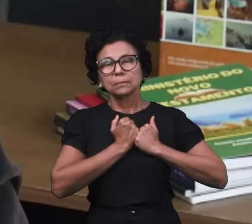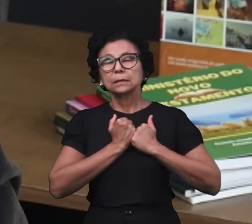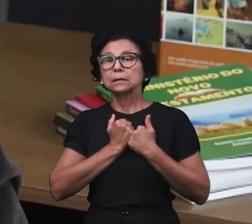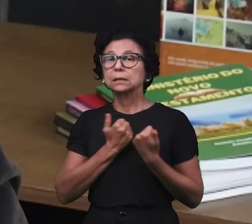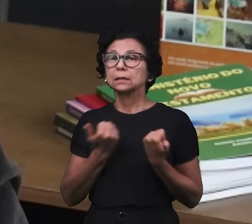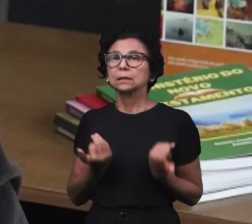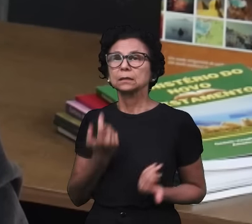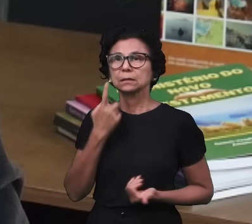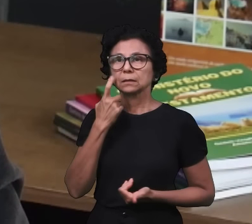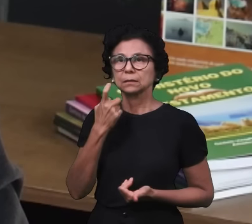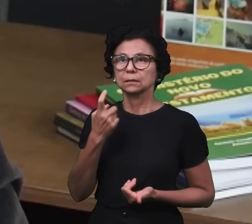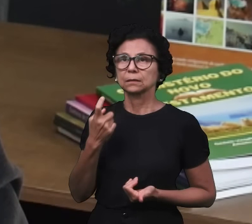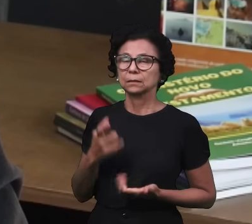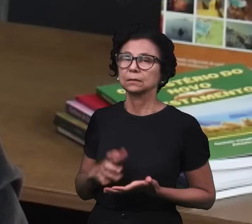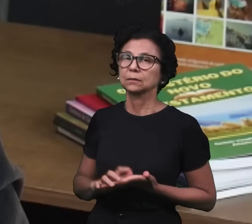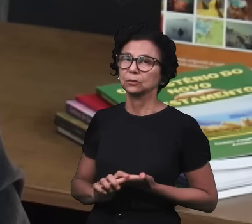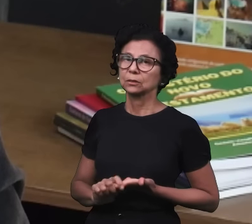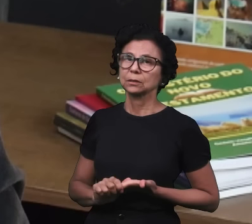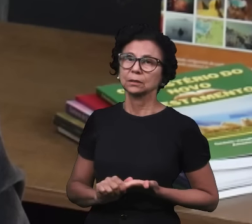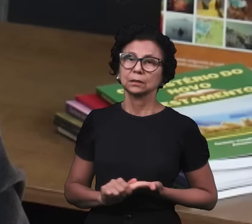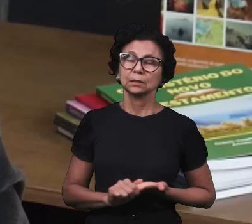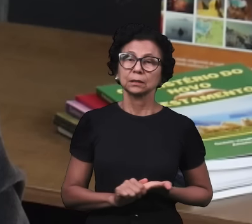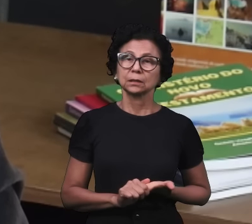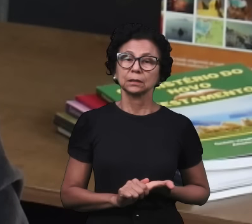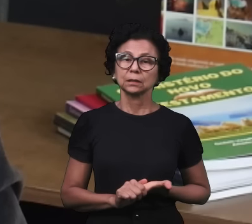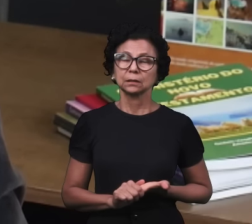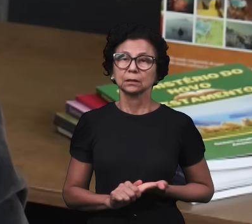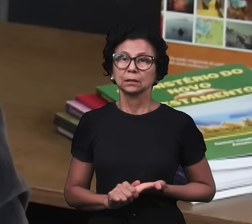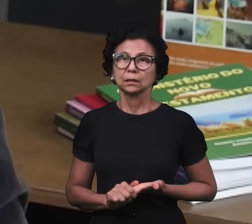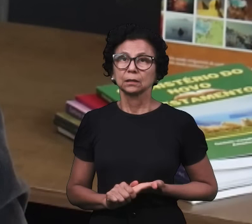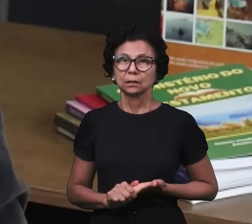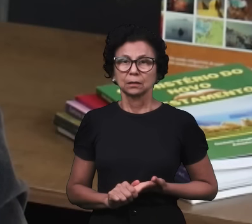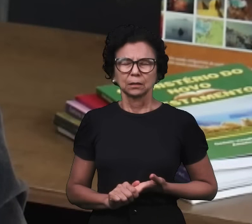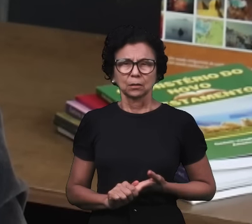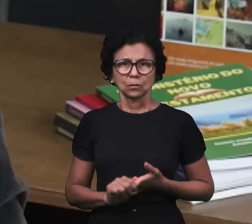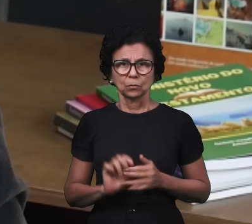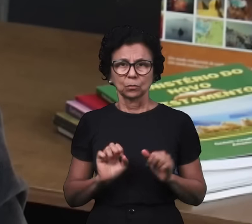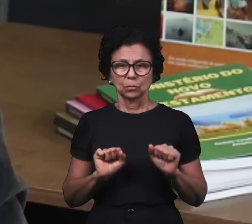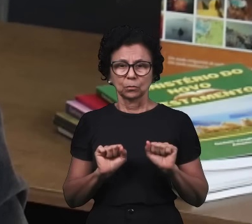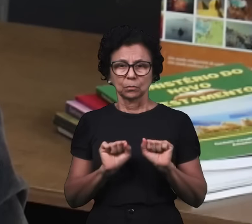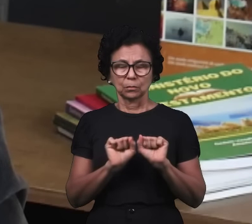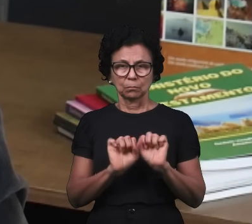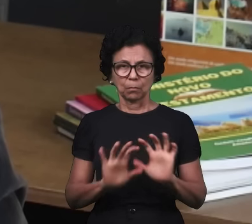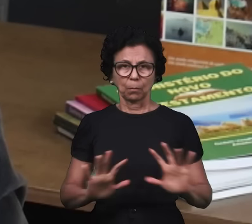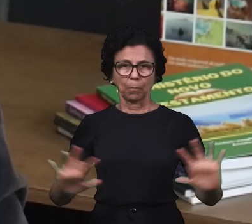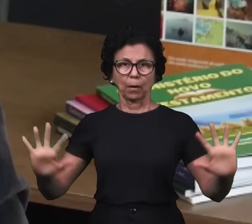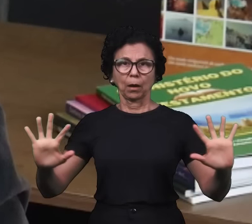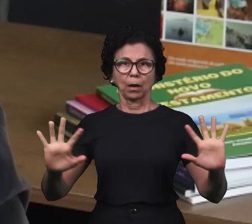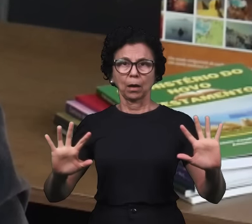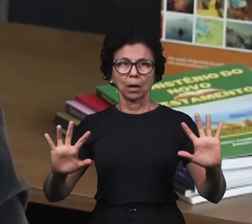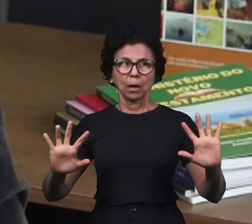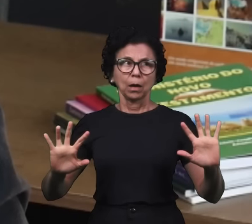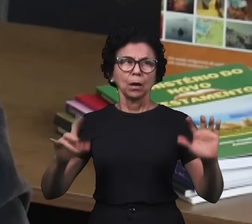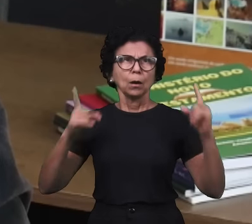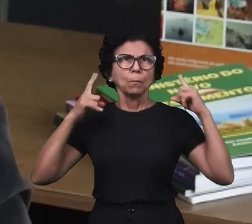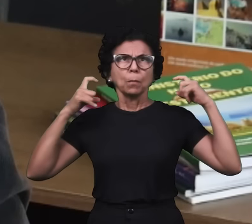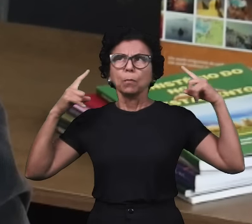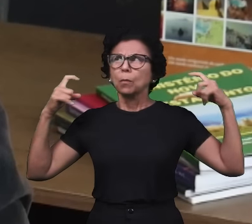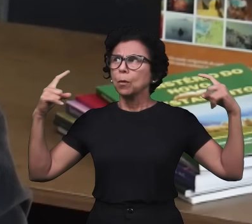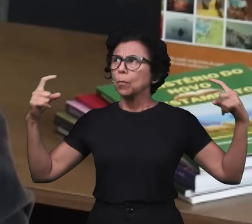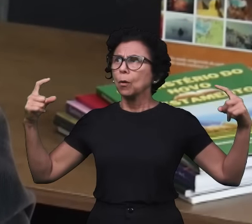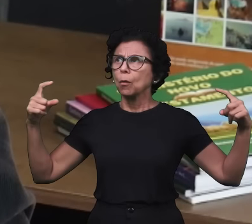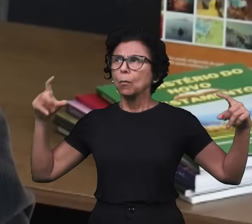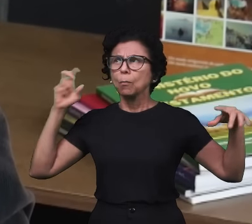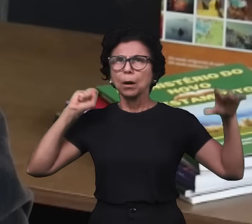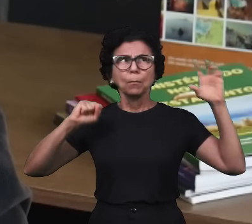que eles ouviram ali, ouviram os trovões, né? O barulho ali dos trovões,